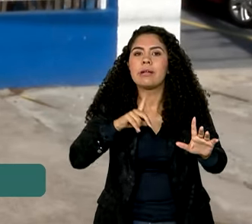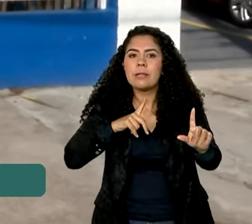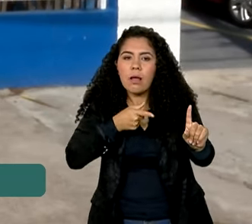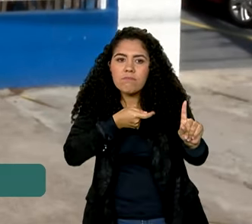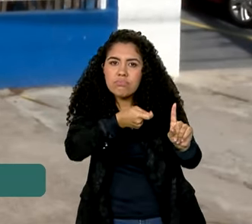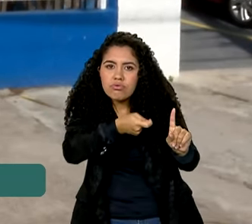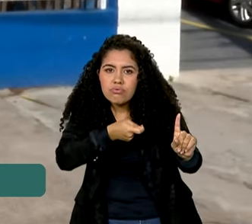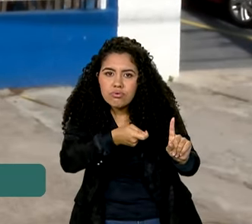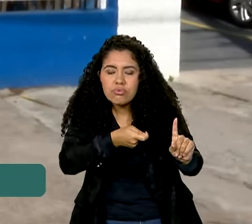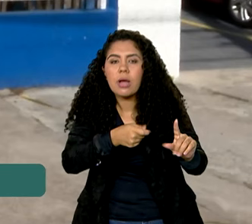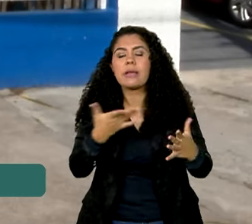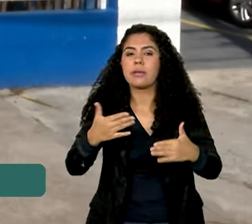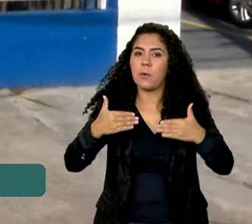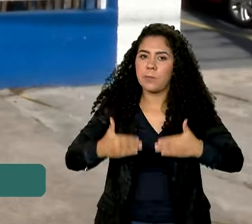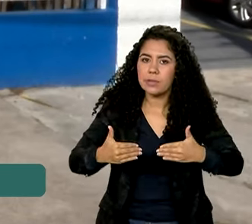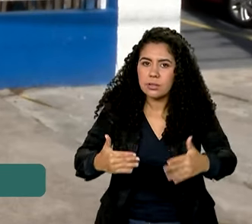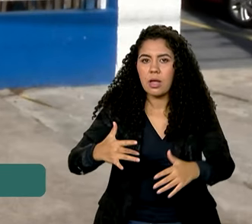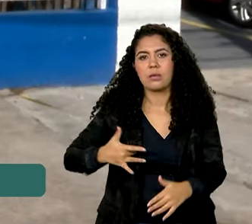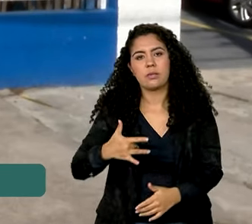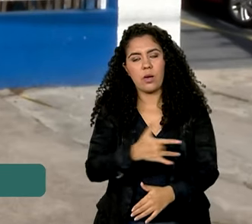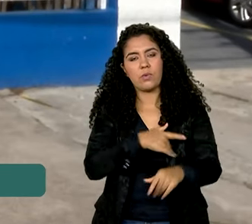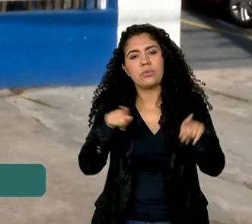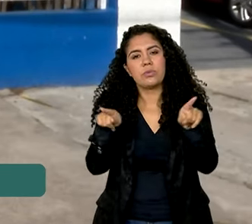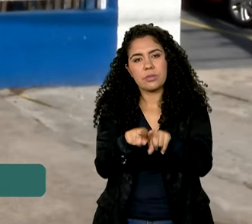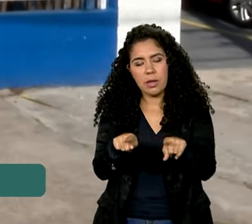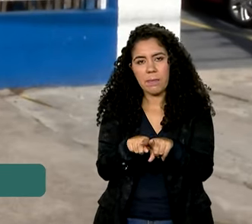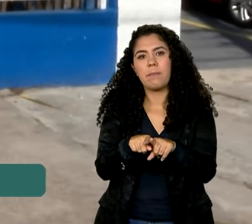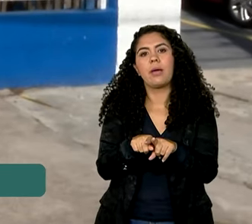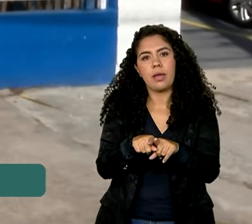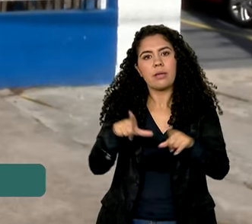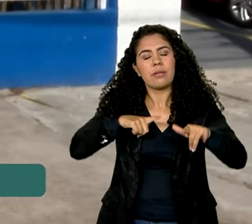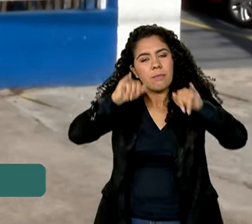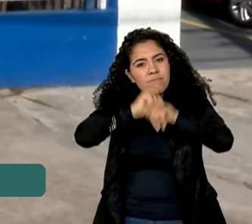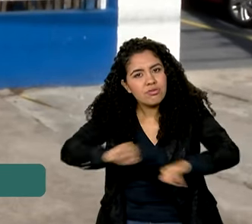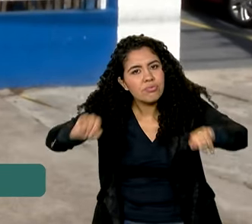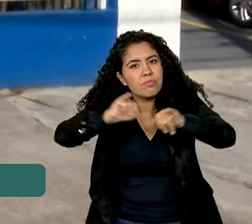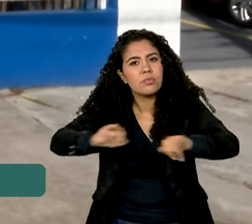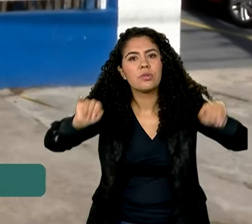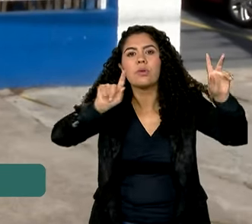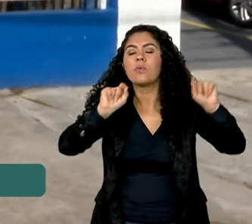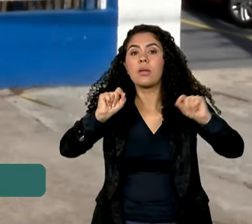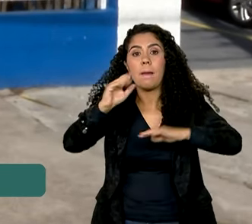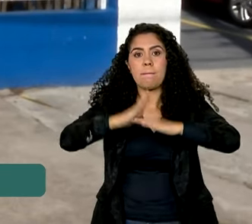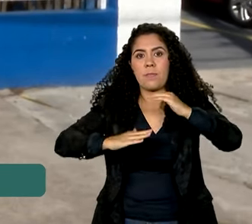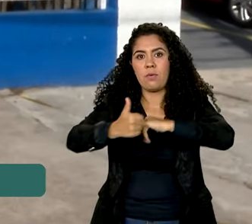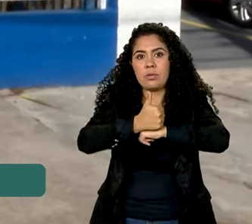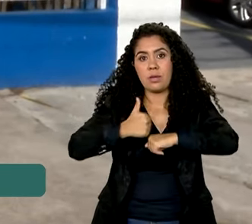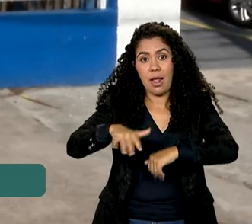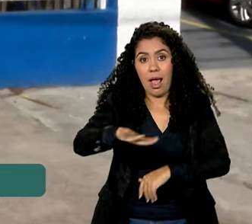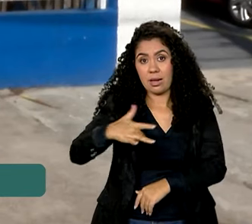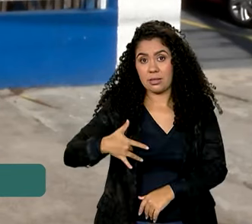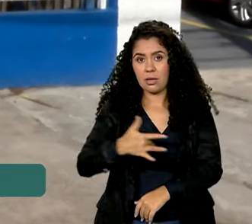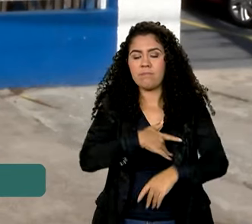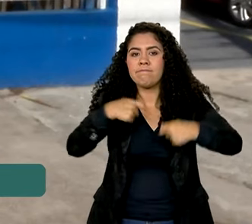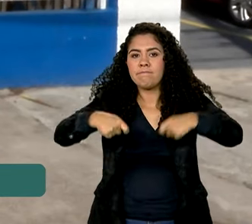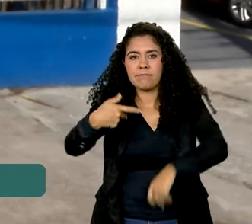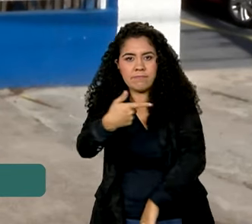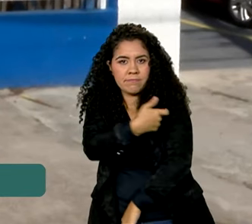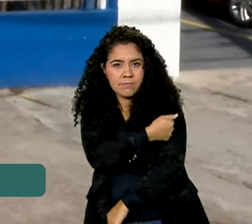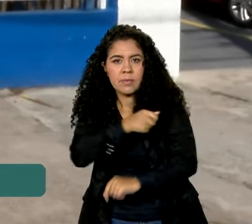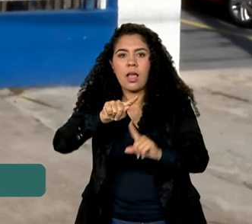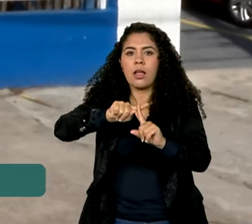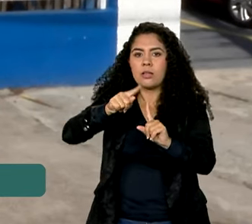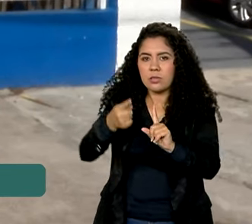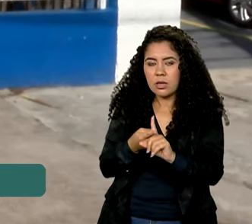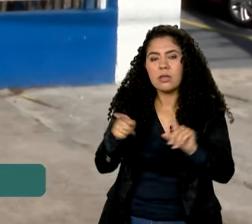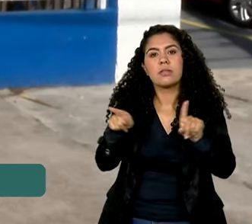o Ministério da Saúde tem intensificado também a vacinação de profissionais de saúde, gestantes e de pessoas